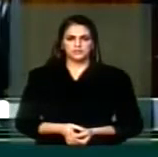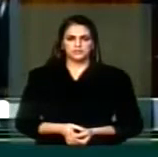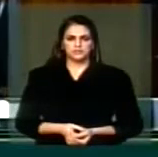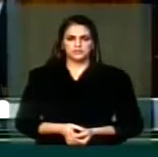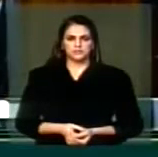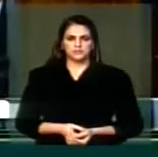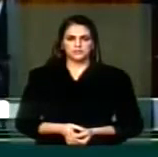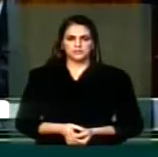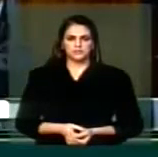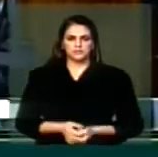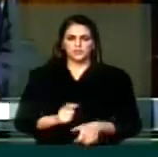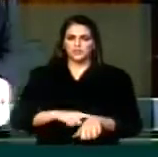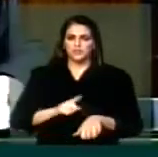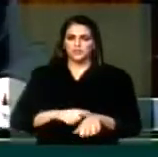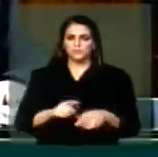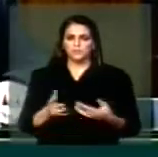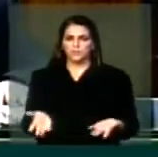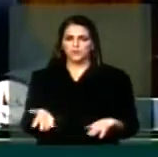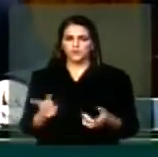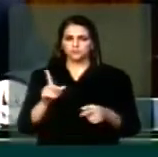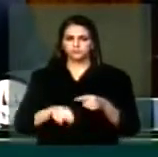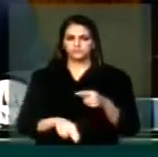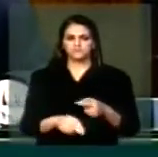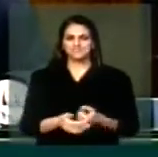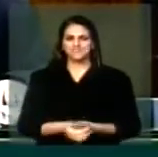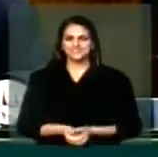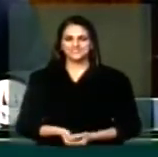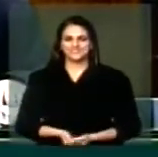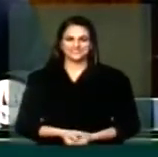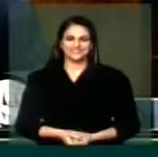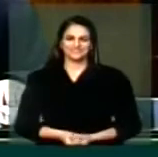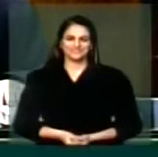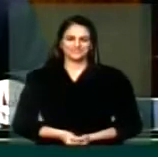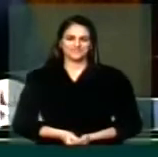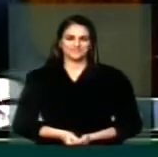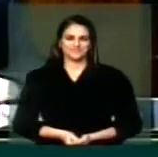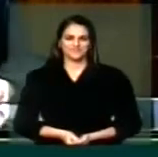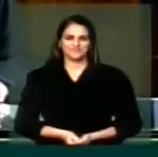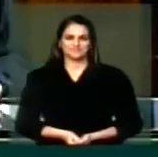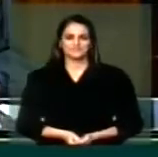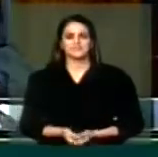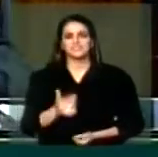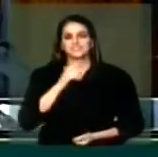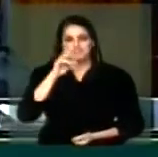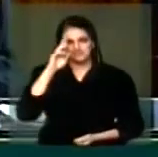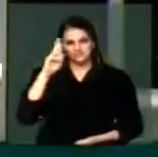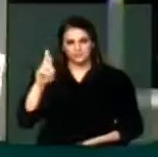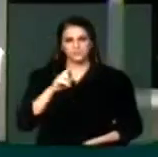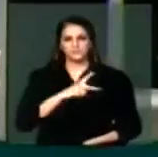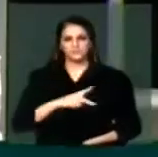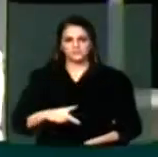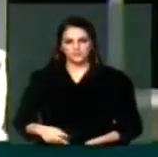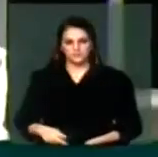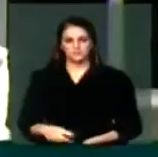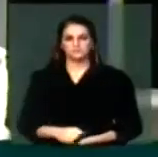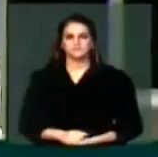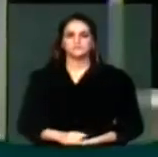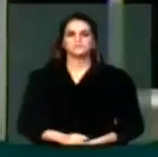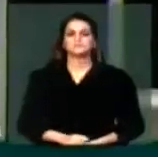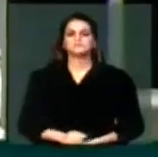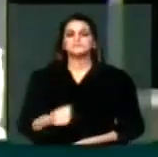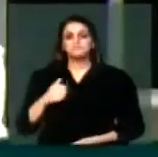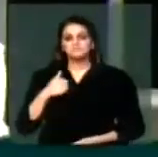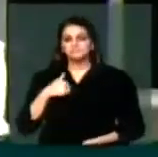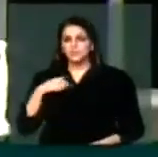se Vossa Excelência me permitir. Vossa Excelência tem direito, então, a... Tá bom. Senhor presidente, eu acorri ao plenário nesse